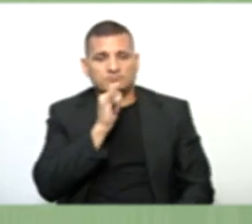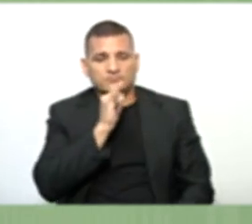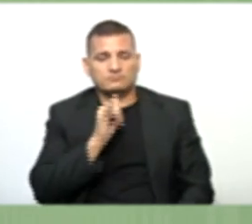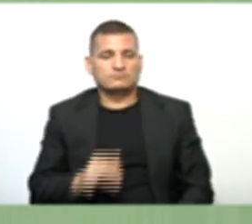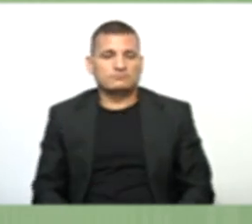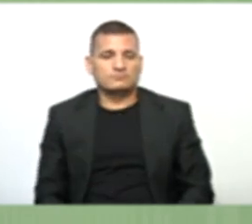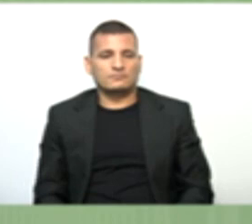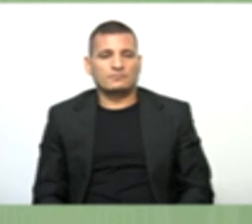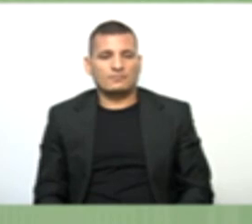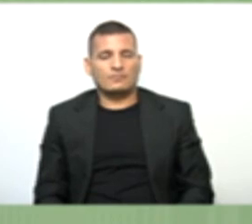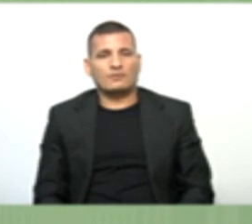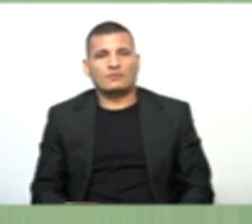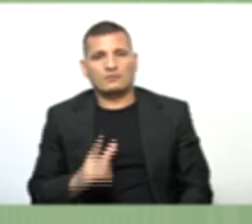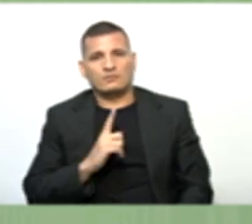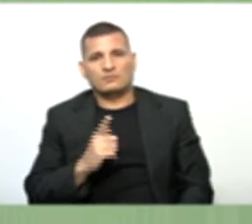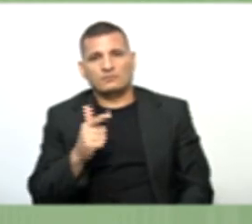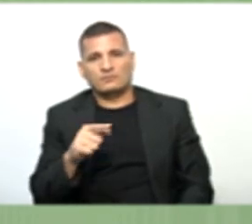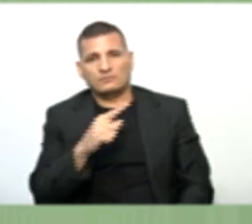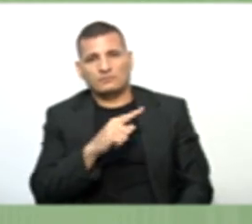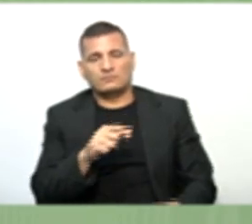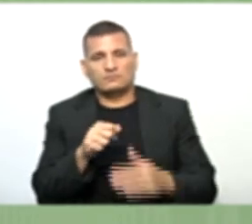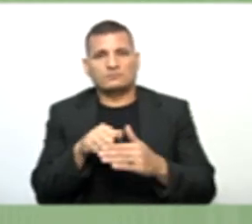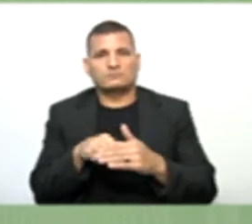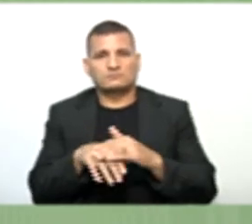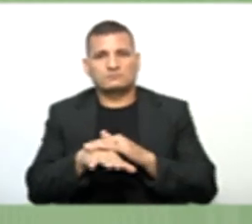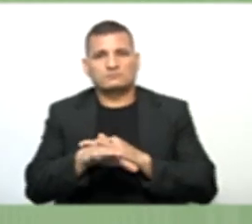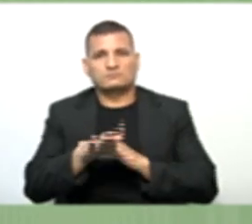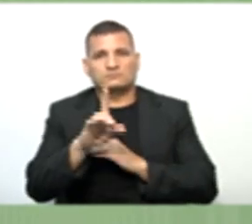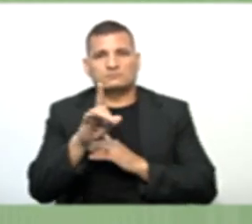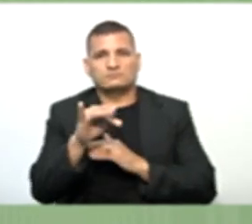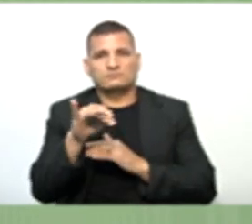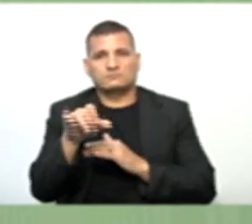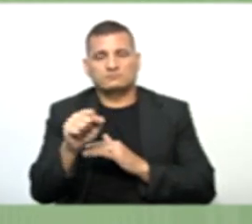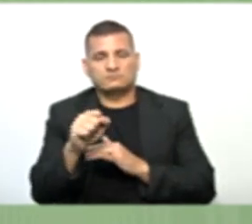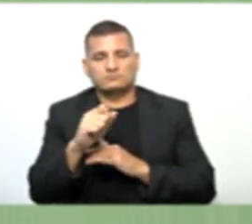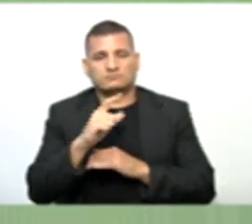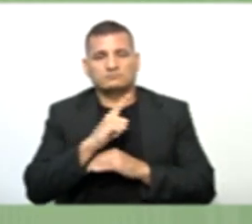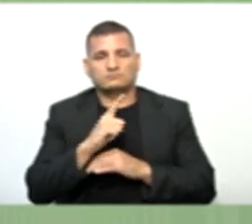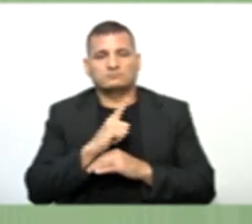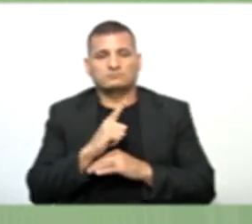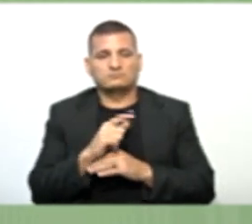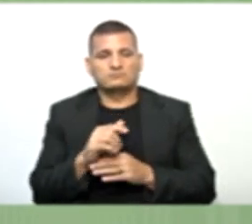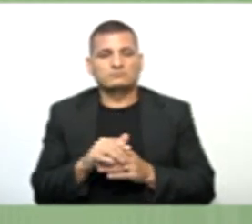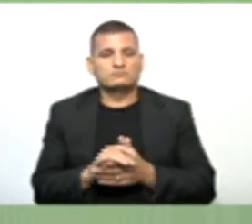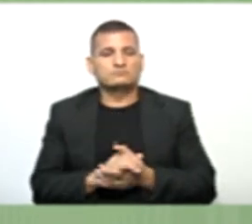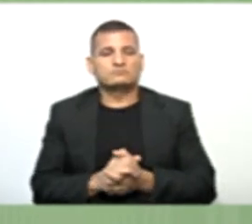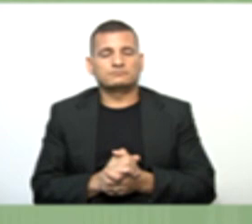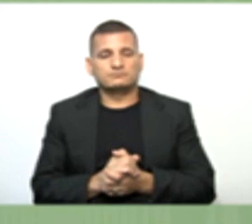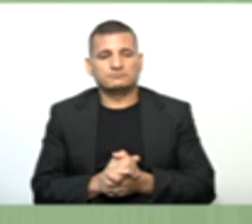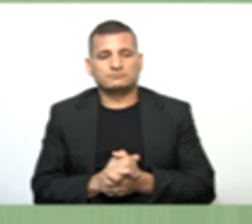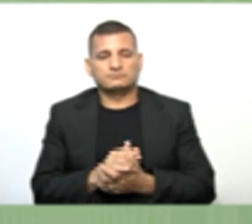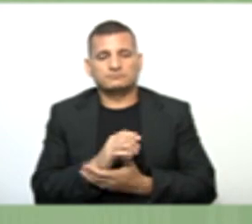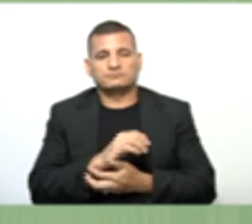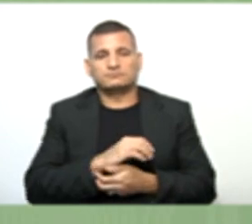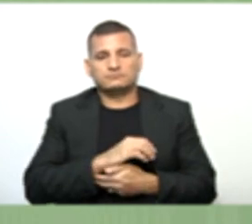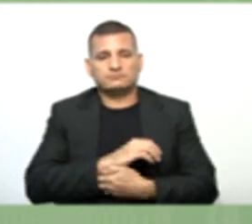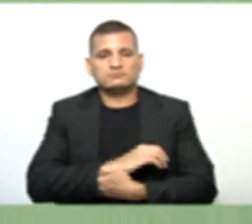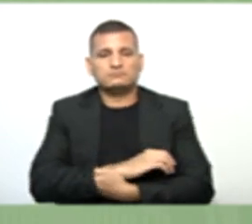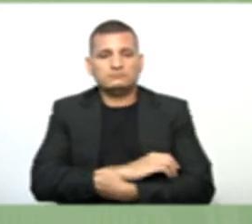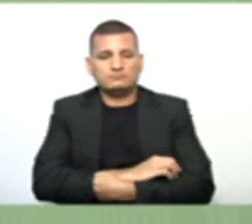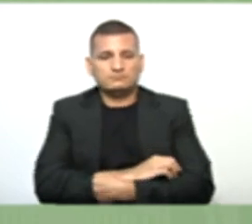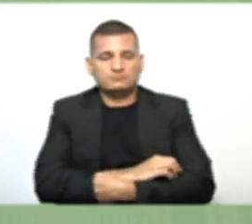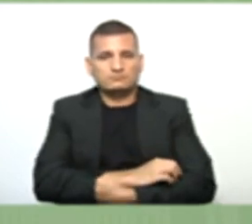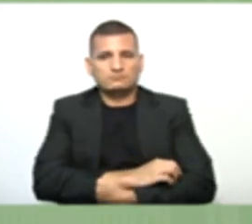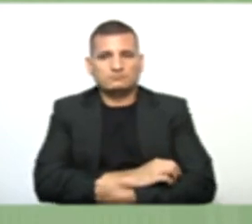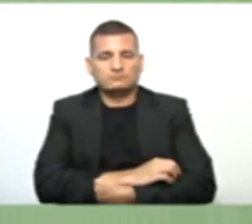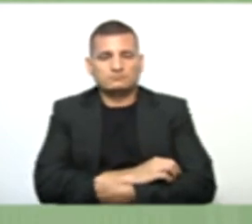nós temos de novo uma entrada de dados, né? Uma entrada de dados inteiro, peço que o usuário digite um limite superior. Certo? E